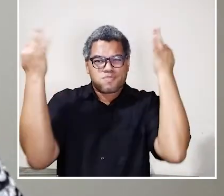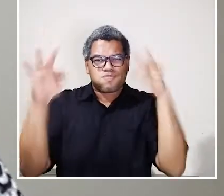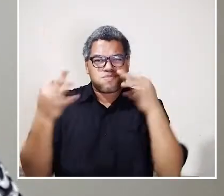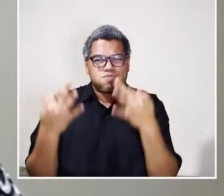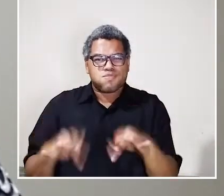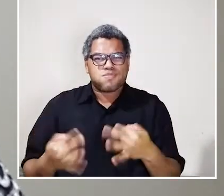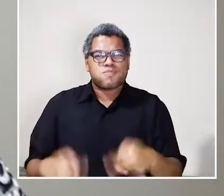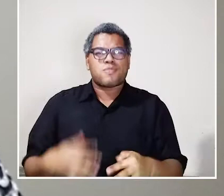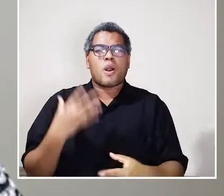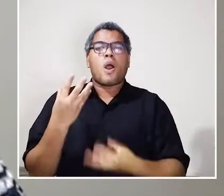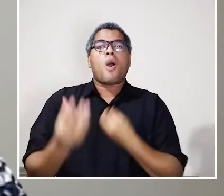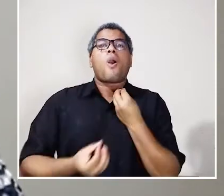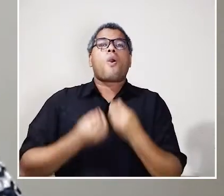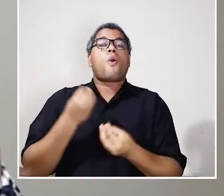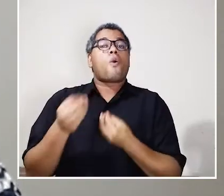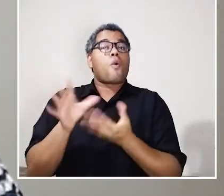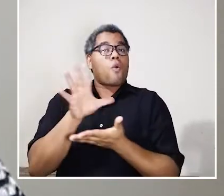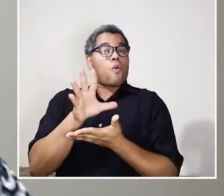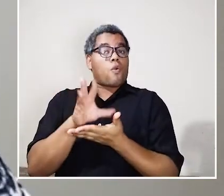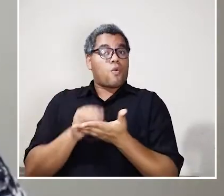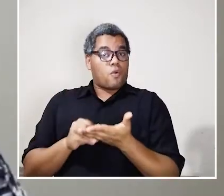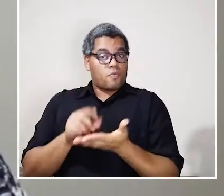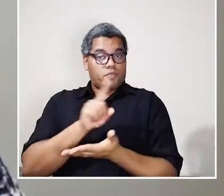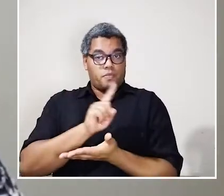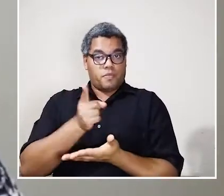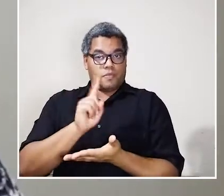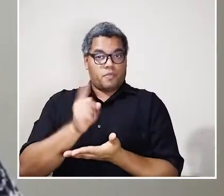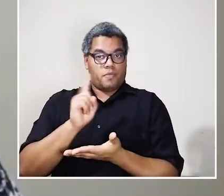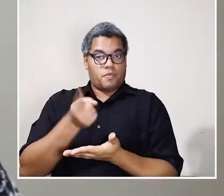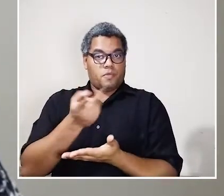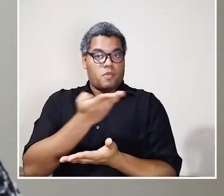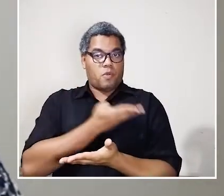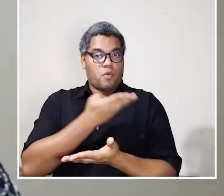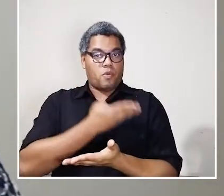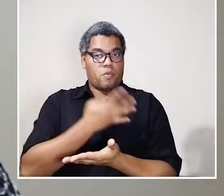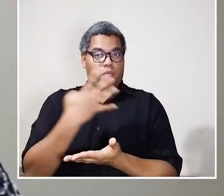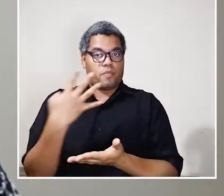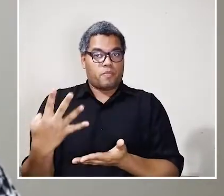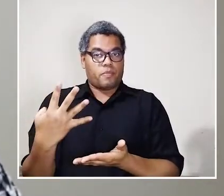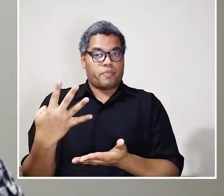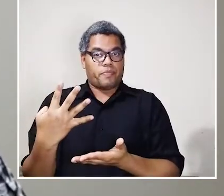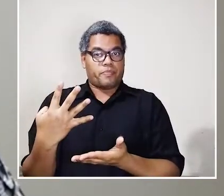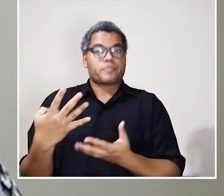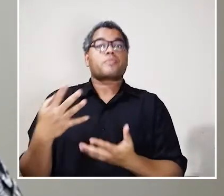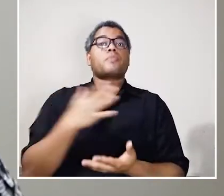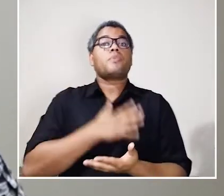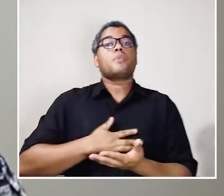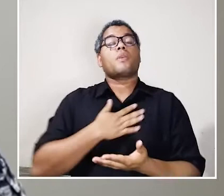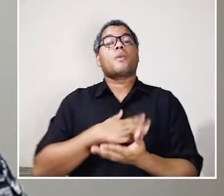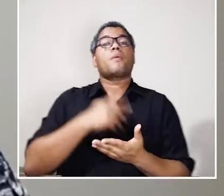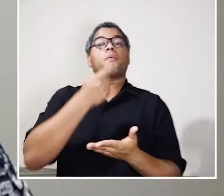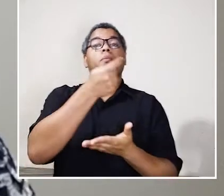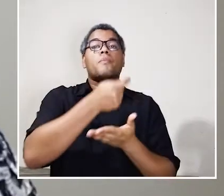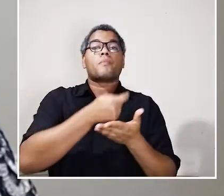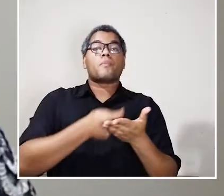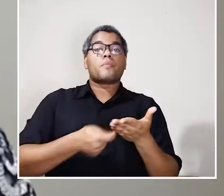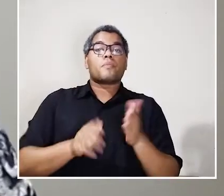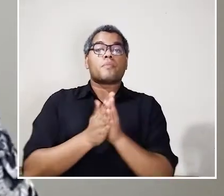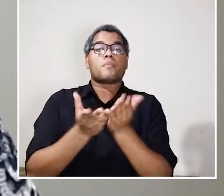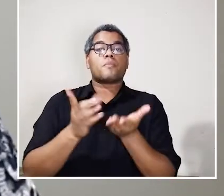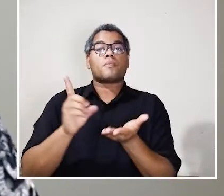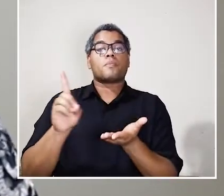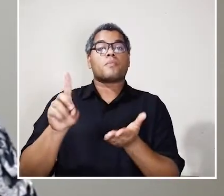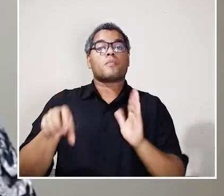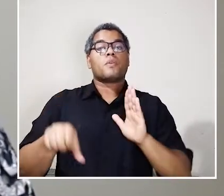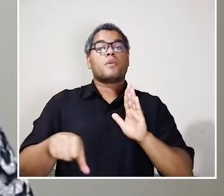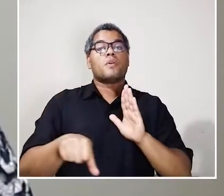Como nós podemos fazer para não imitar os amigos de Jó? Eu gosto muito de um texto da